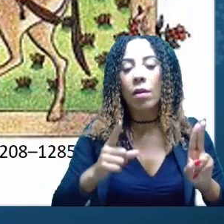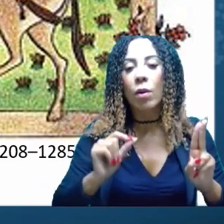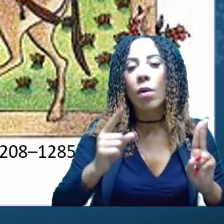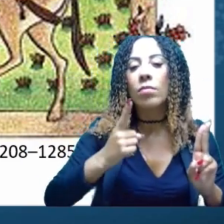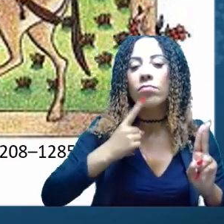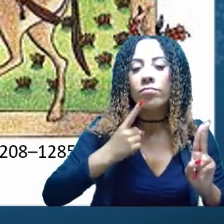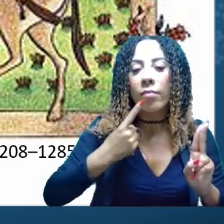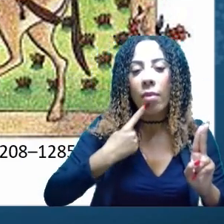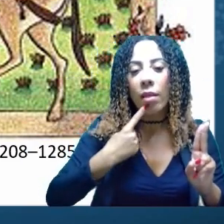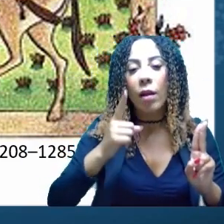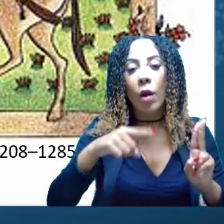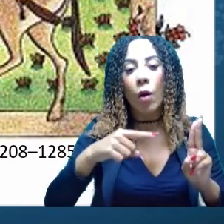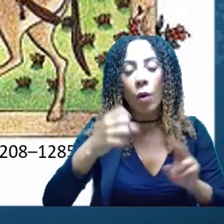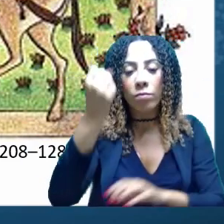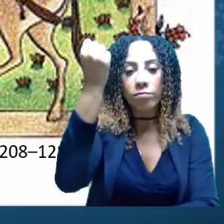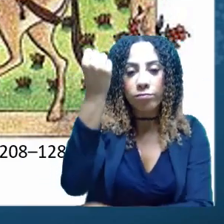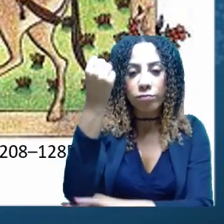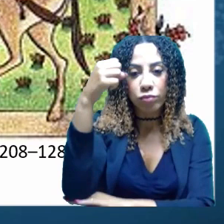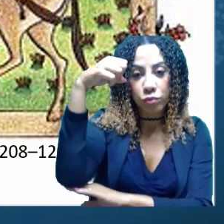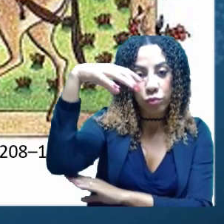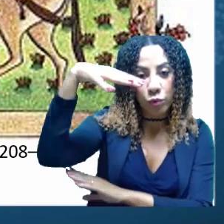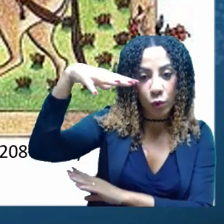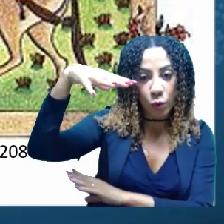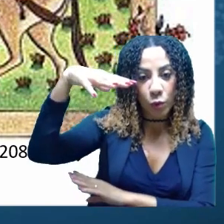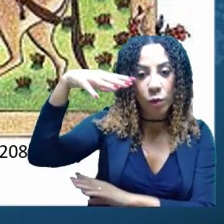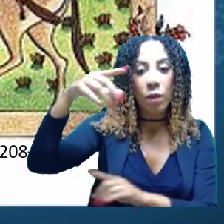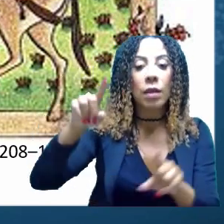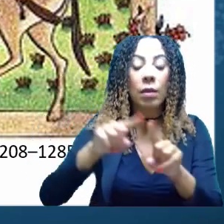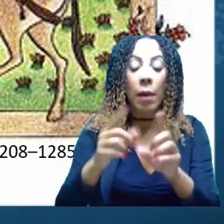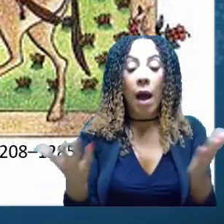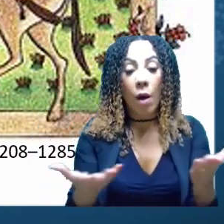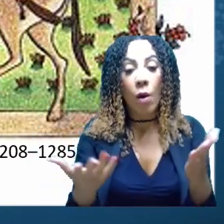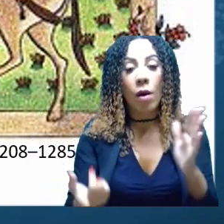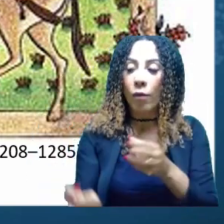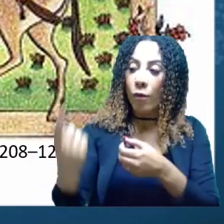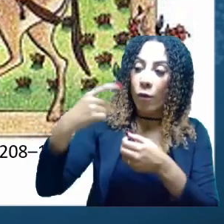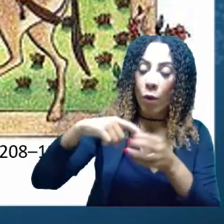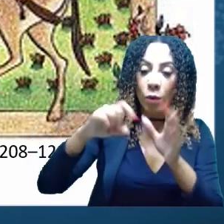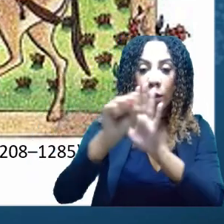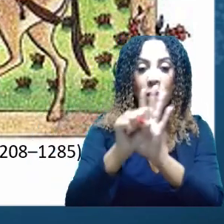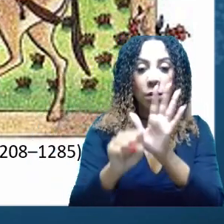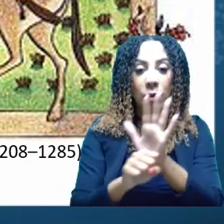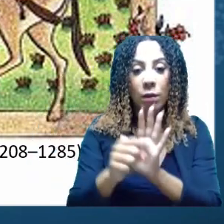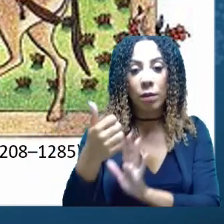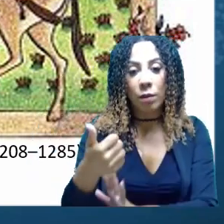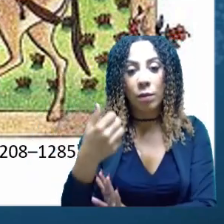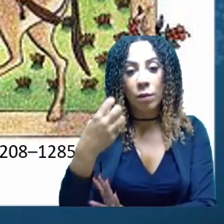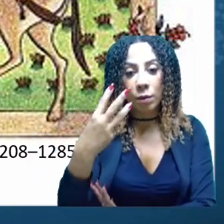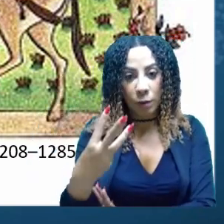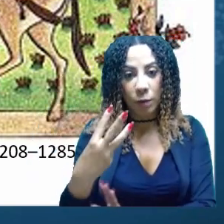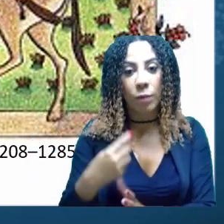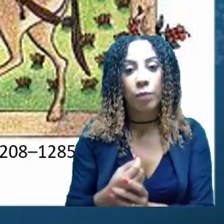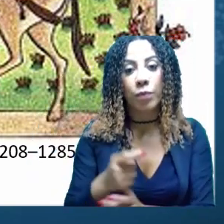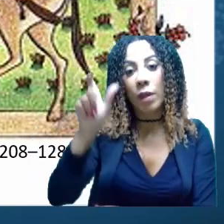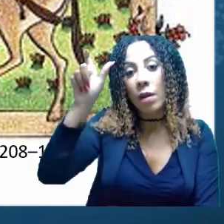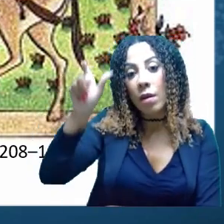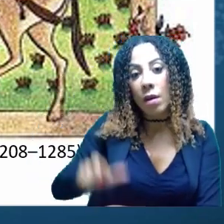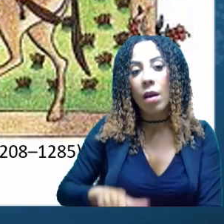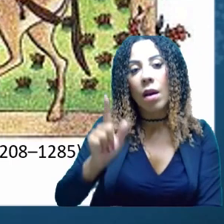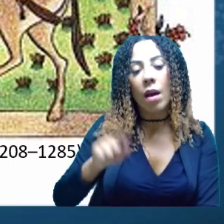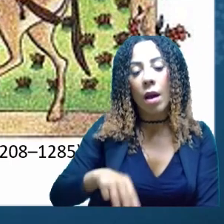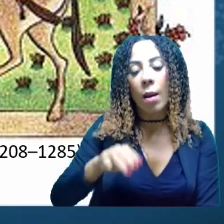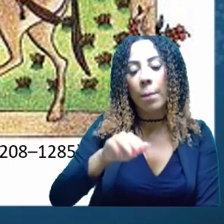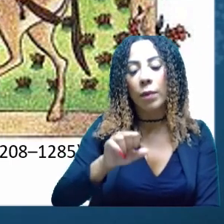luz volta até o século XIII. Nasserin Hujab era um místico sufi